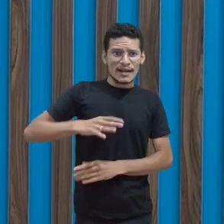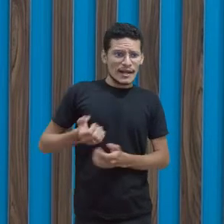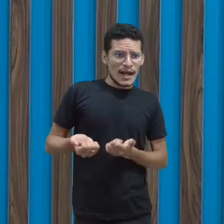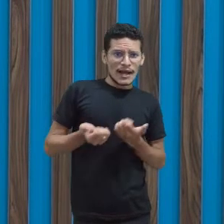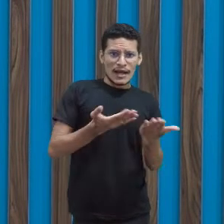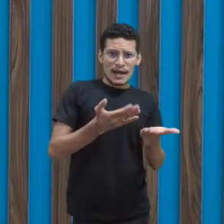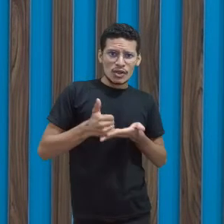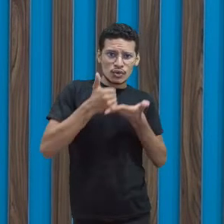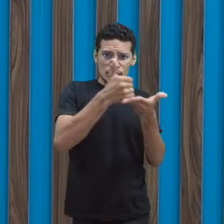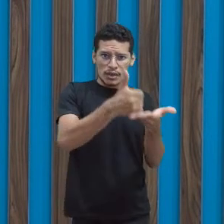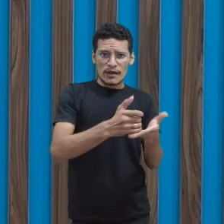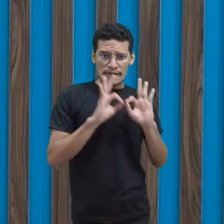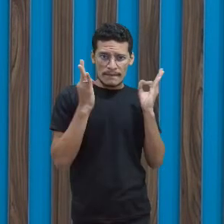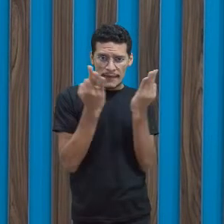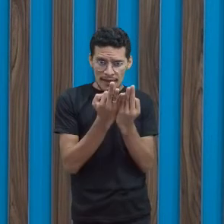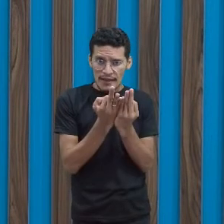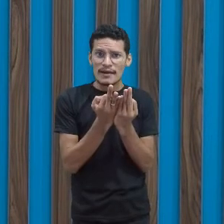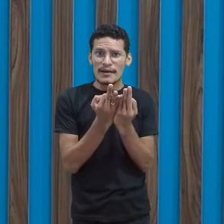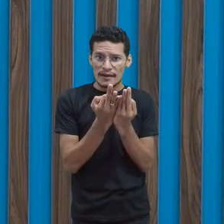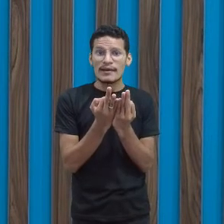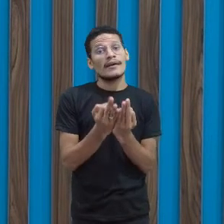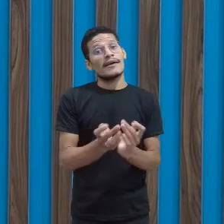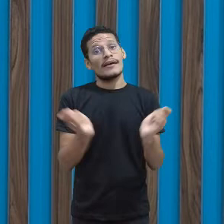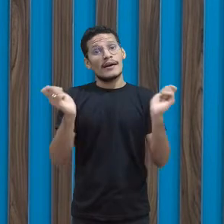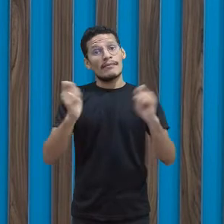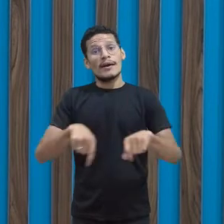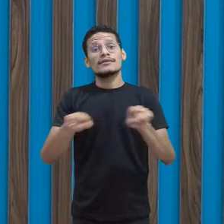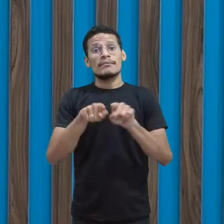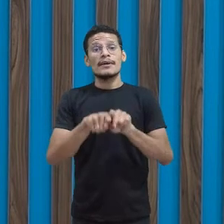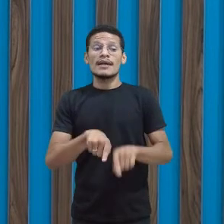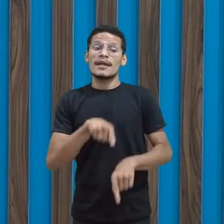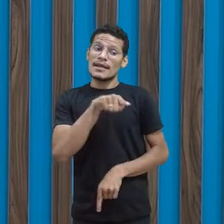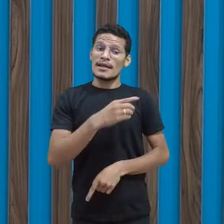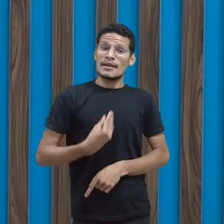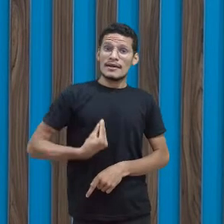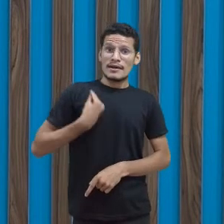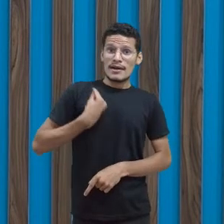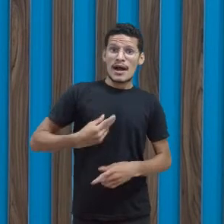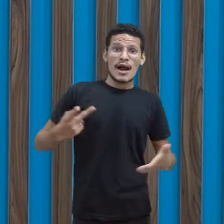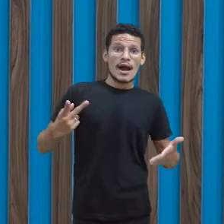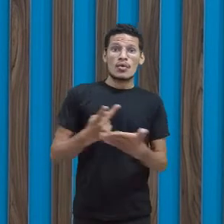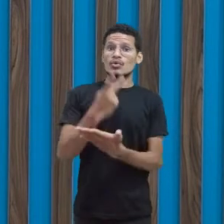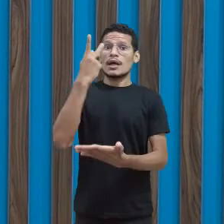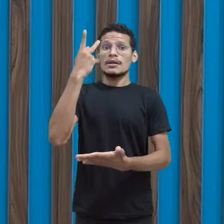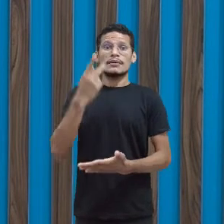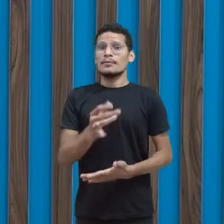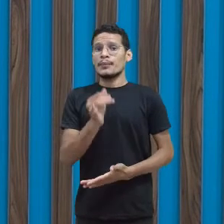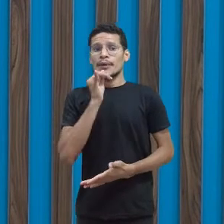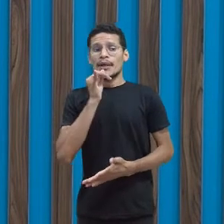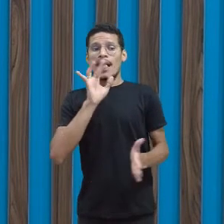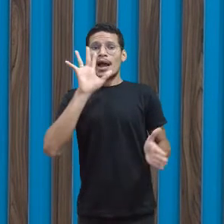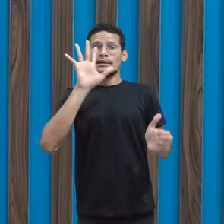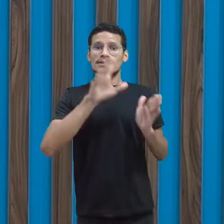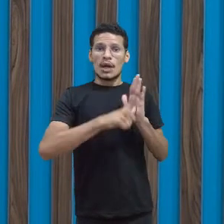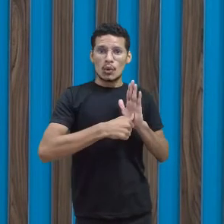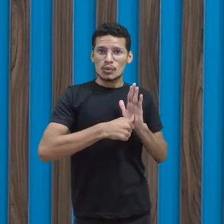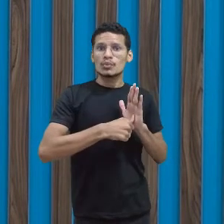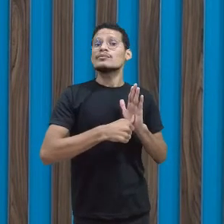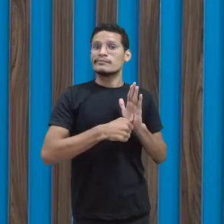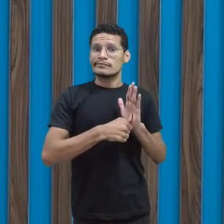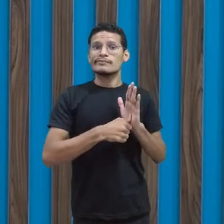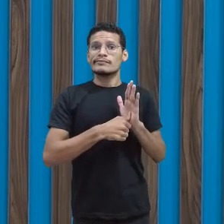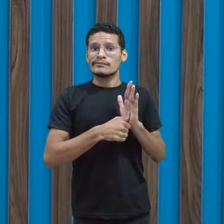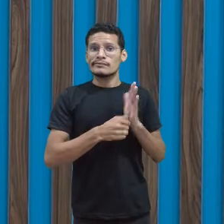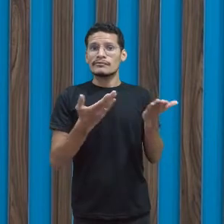família? Será que ali, no caso ele está ali, aí acontece alguma coisa, tem um assalto, uma coisa,